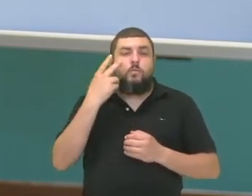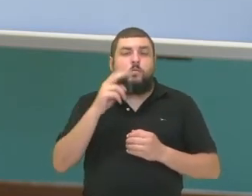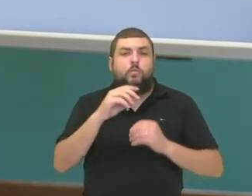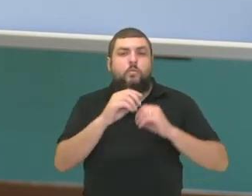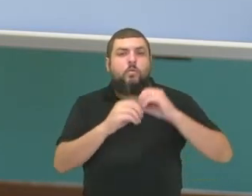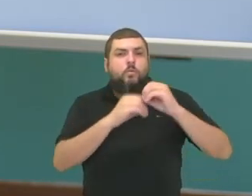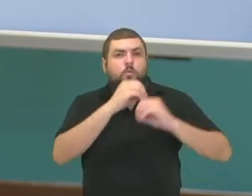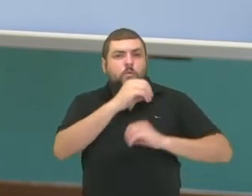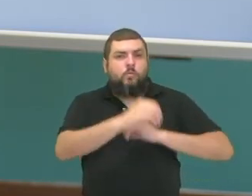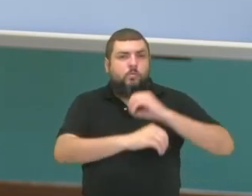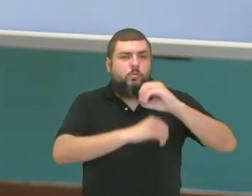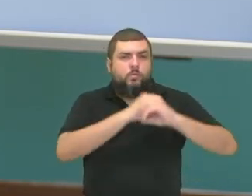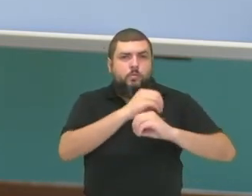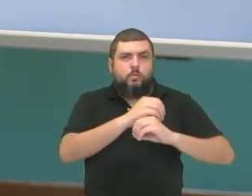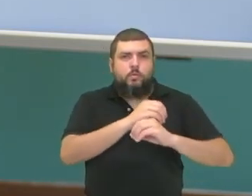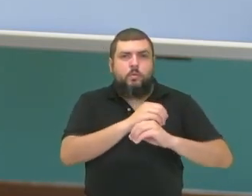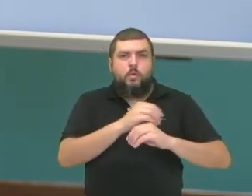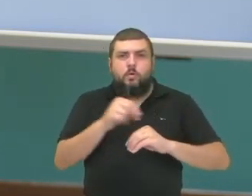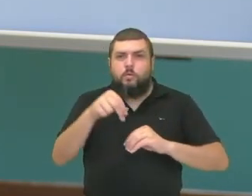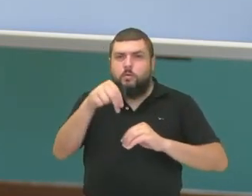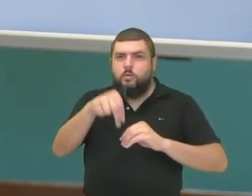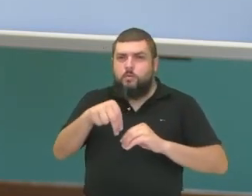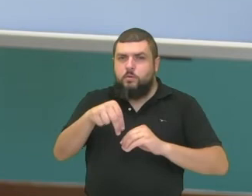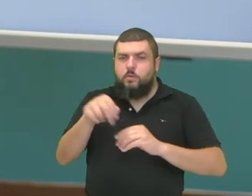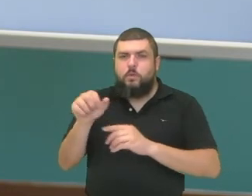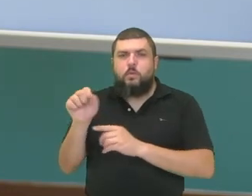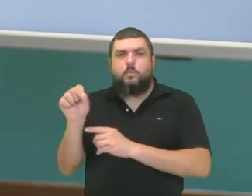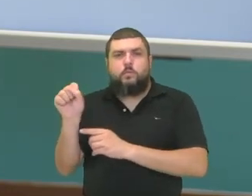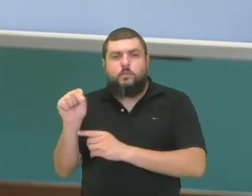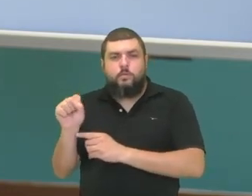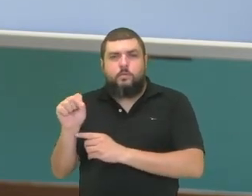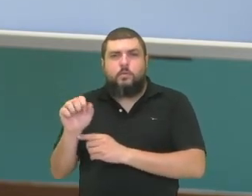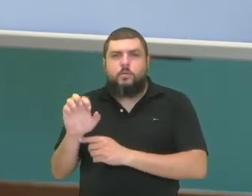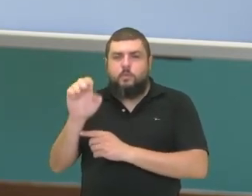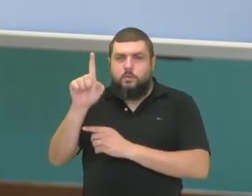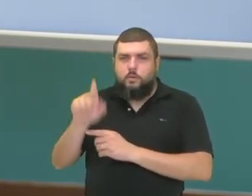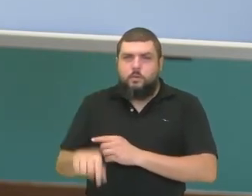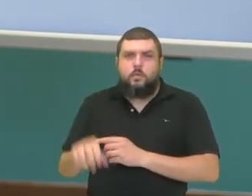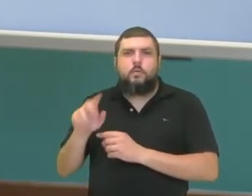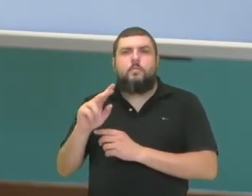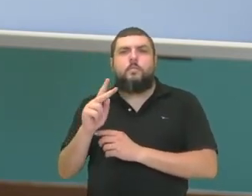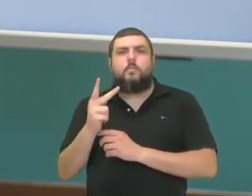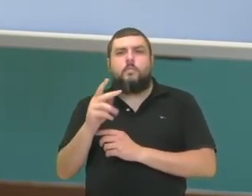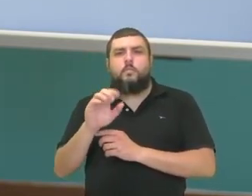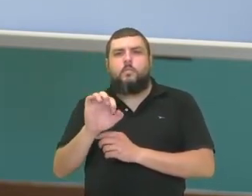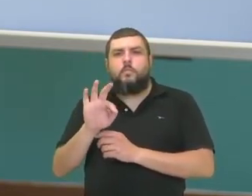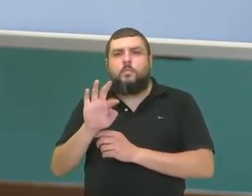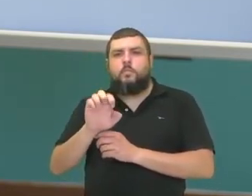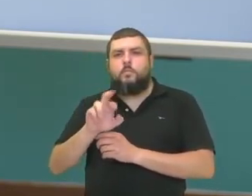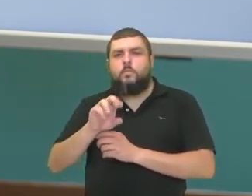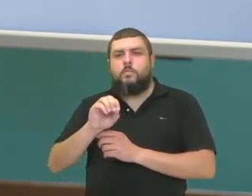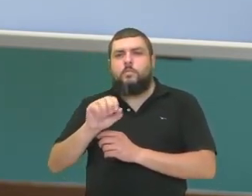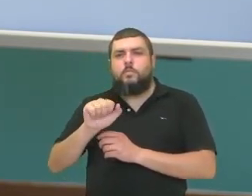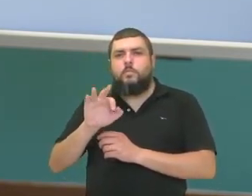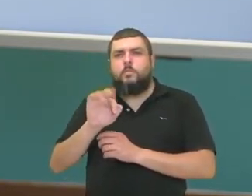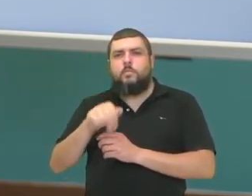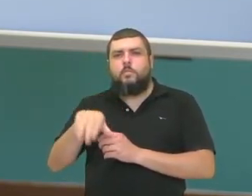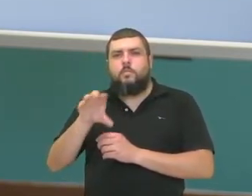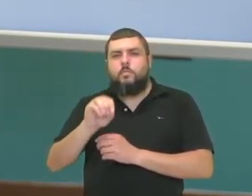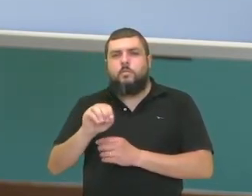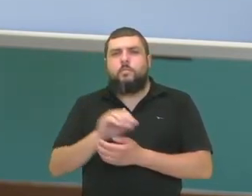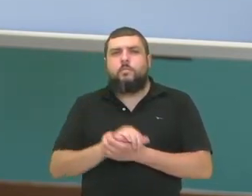nitrogênio, enxofre, tá? Então são os heteroátomos. Veja, visualize essas